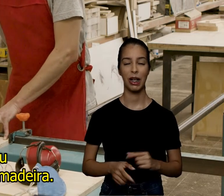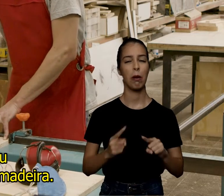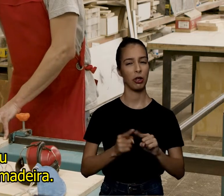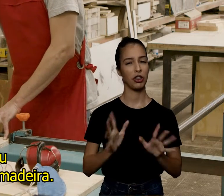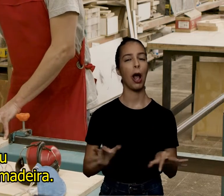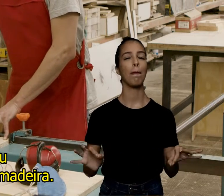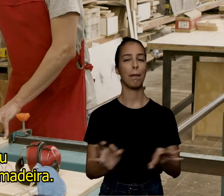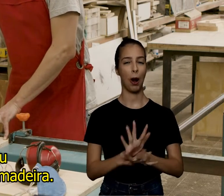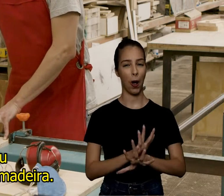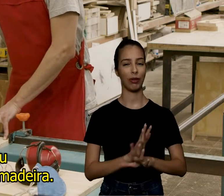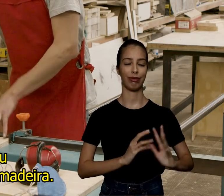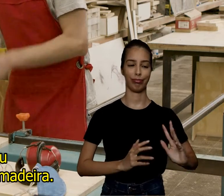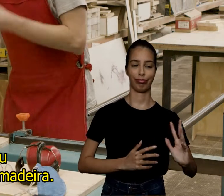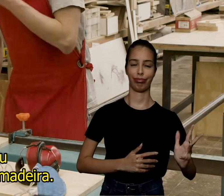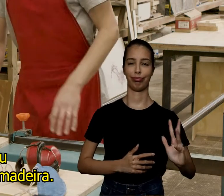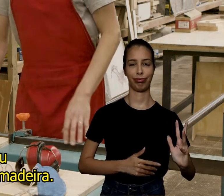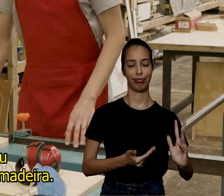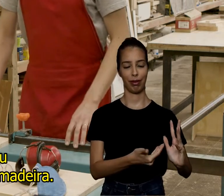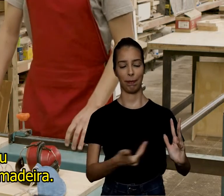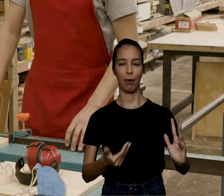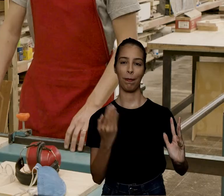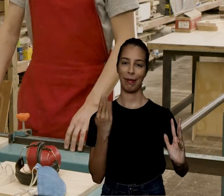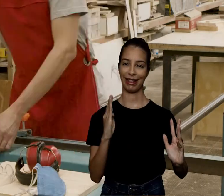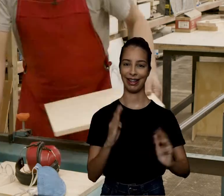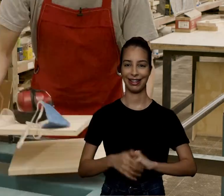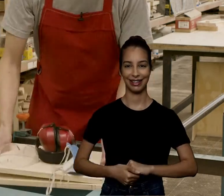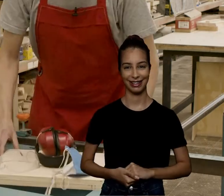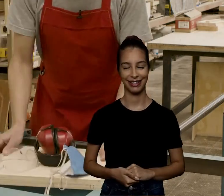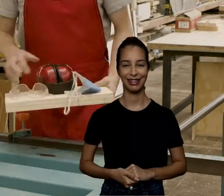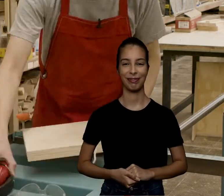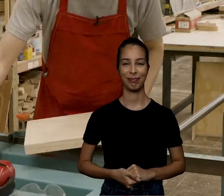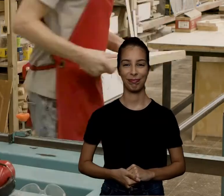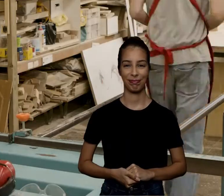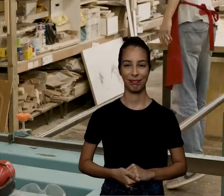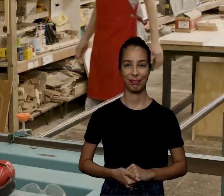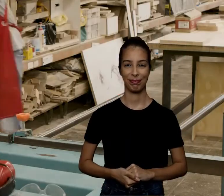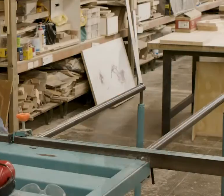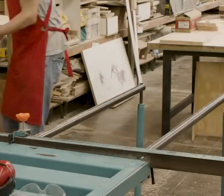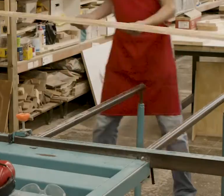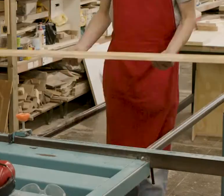já cortou e a serra não vai afetar mais a madeira.